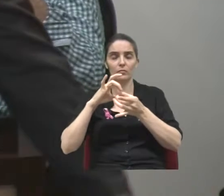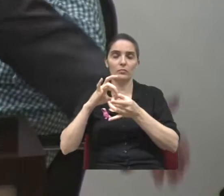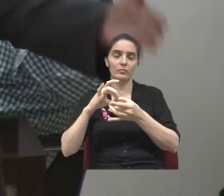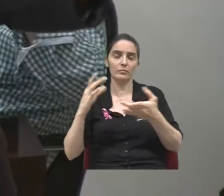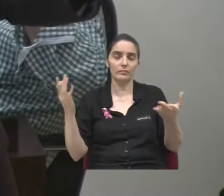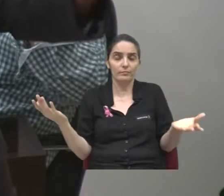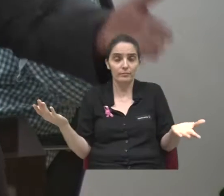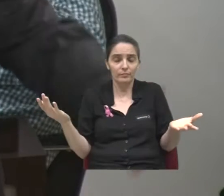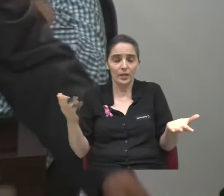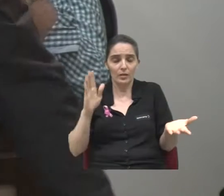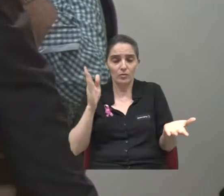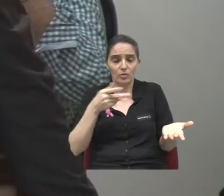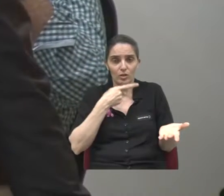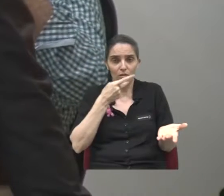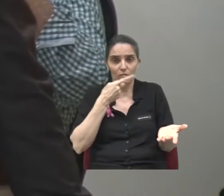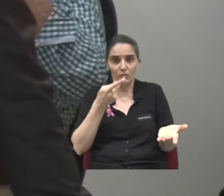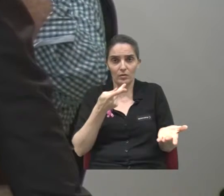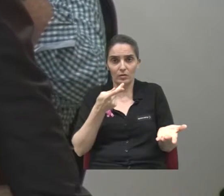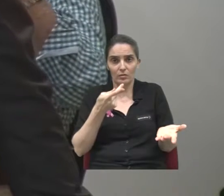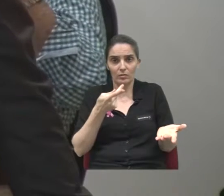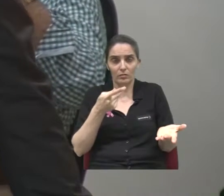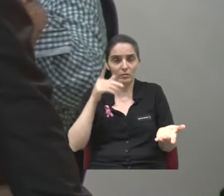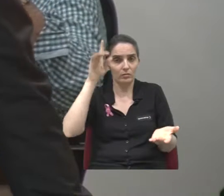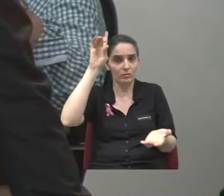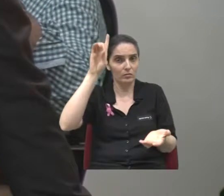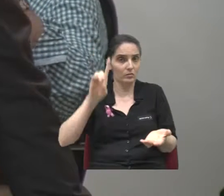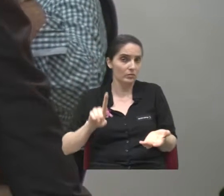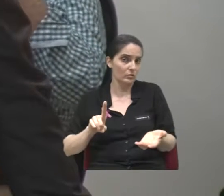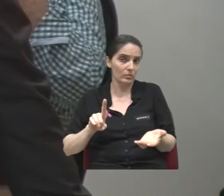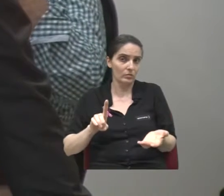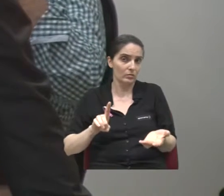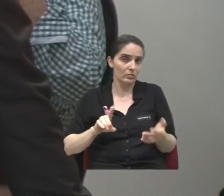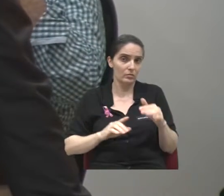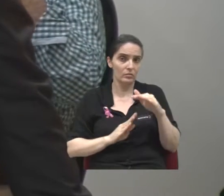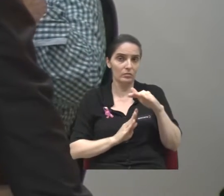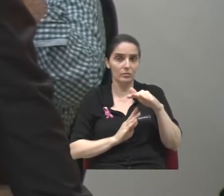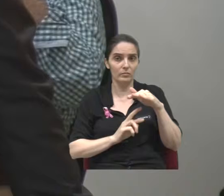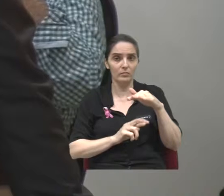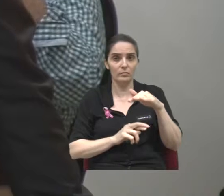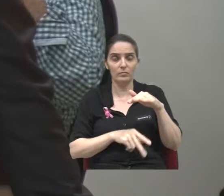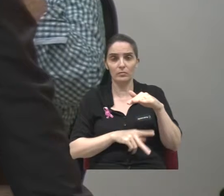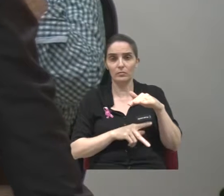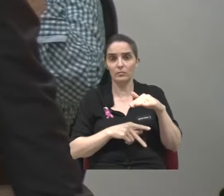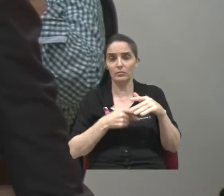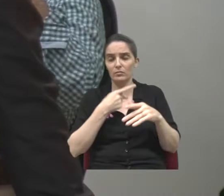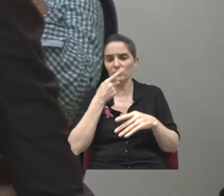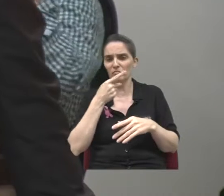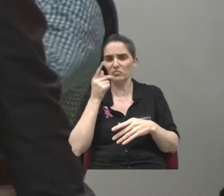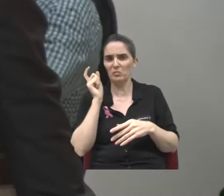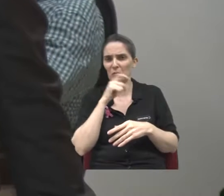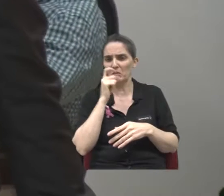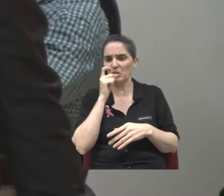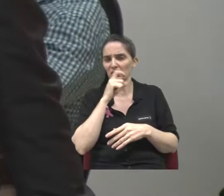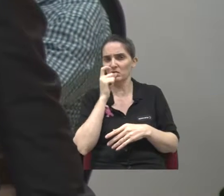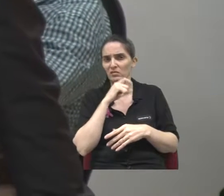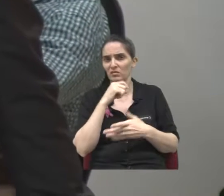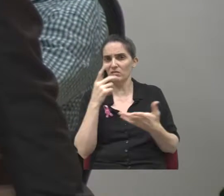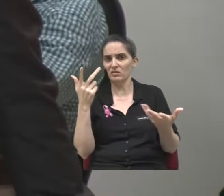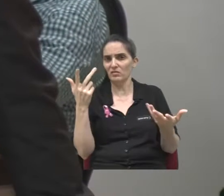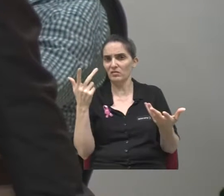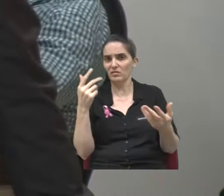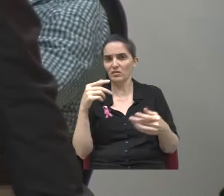O diretor da BRK veio aqui, contou um monte de falácia no dia do projeto da